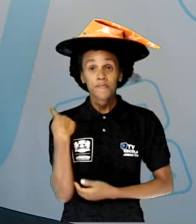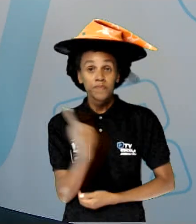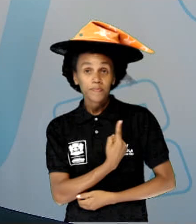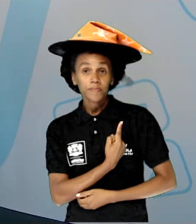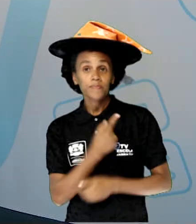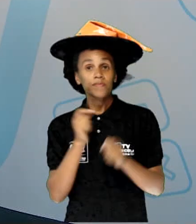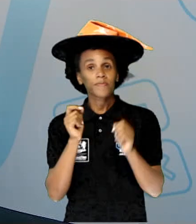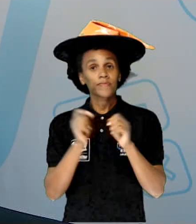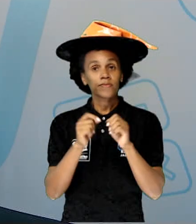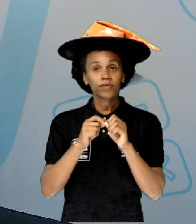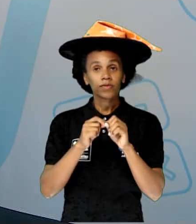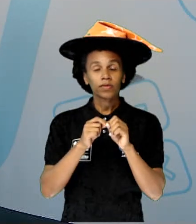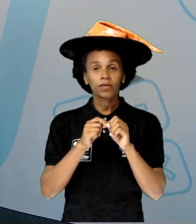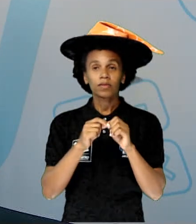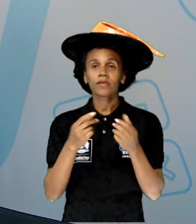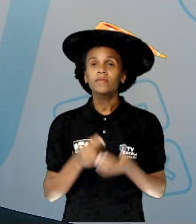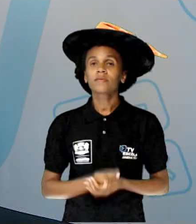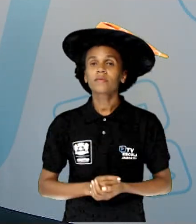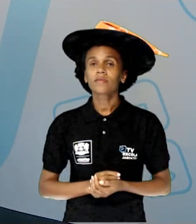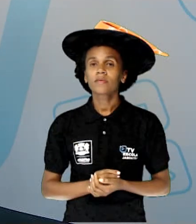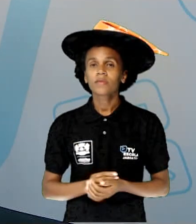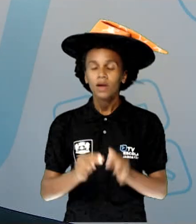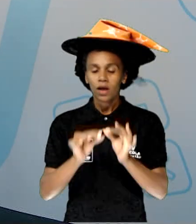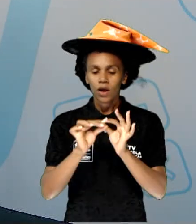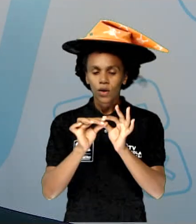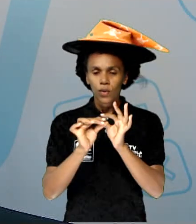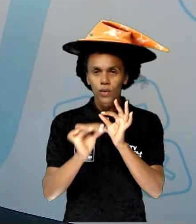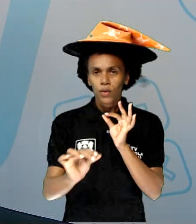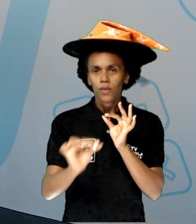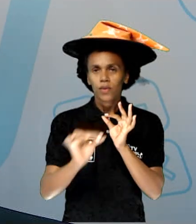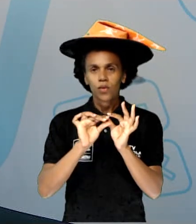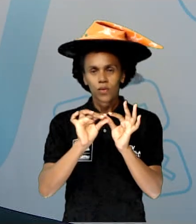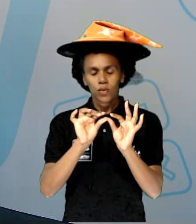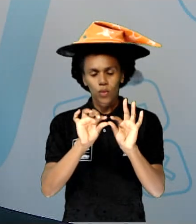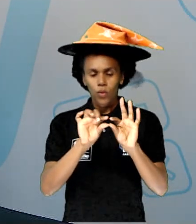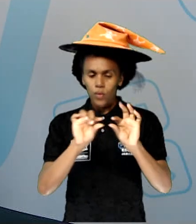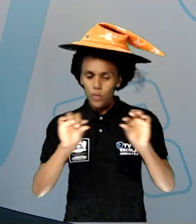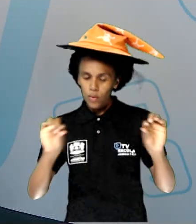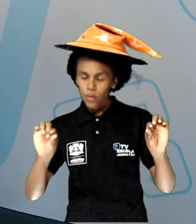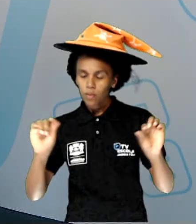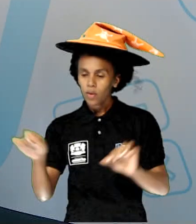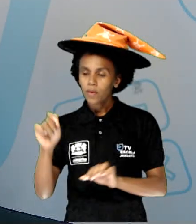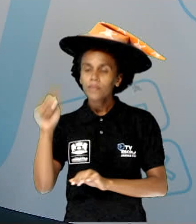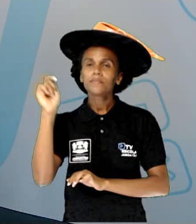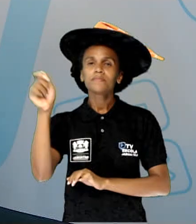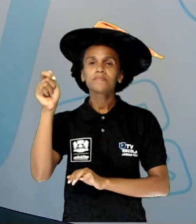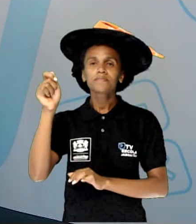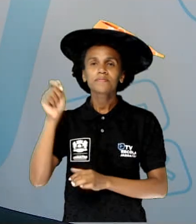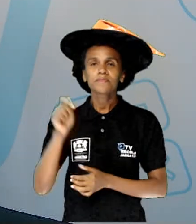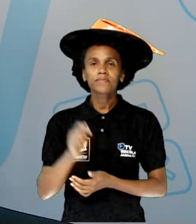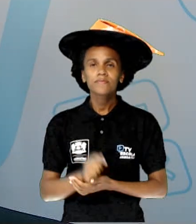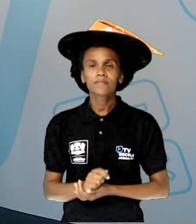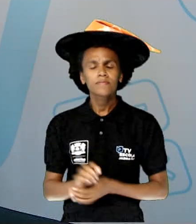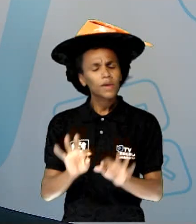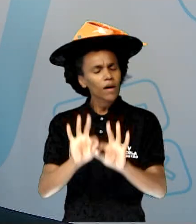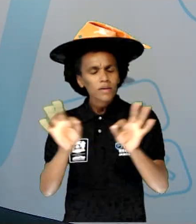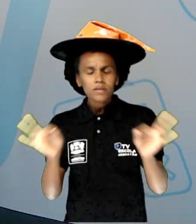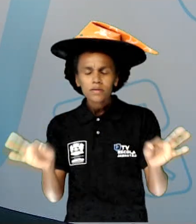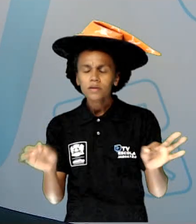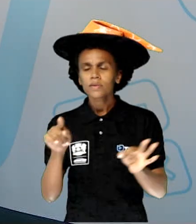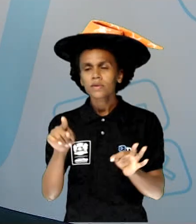o canudinho da nossa varinha olha só é bem simples você vai pegar uma folha